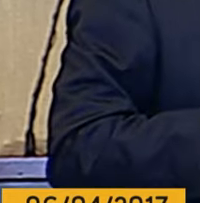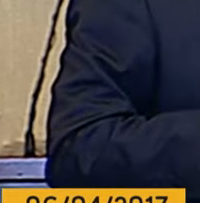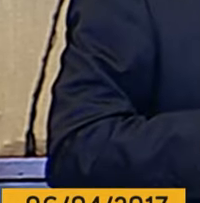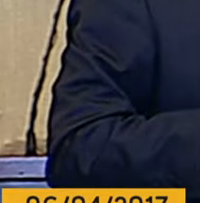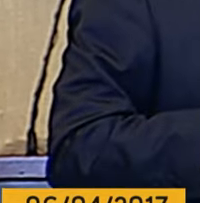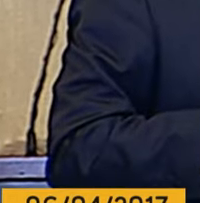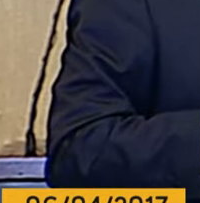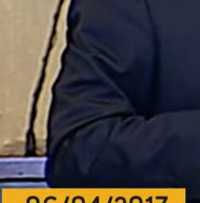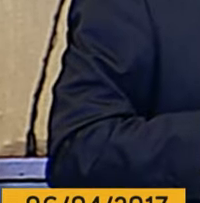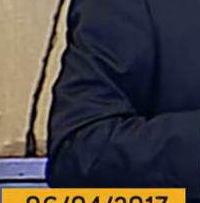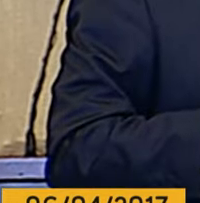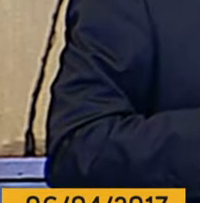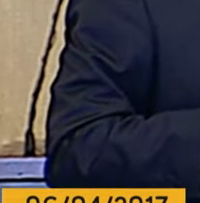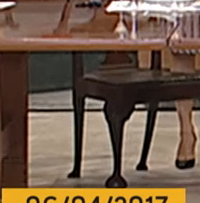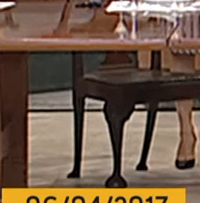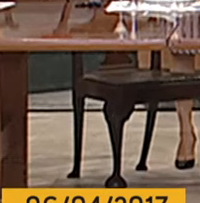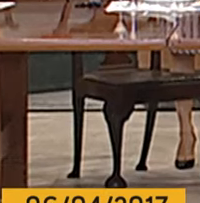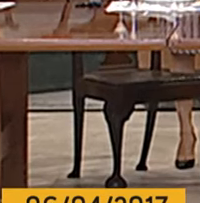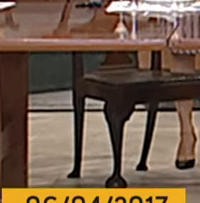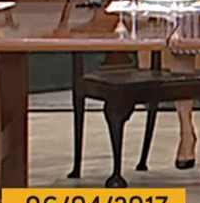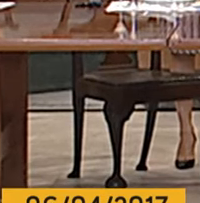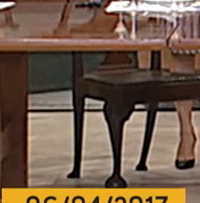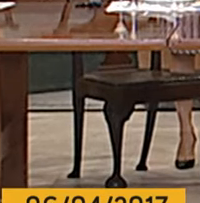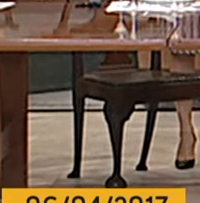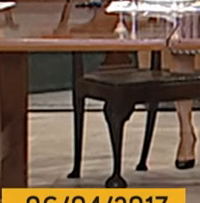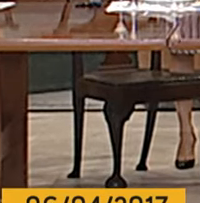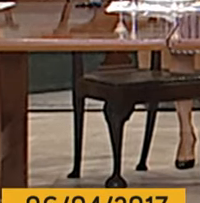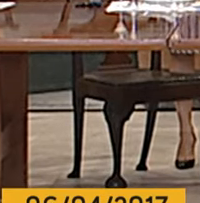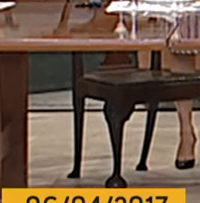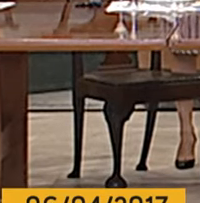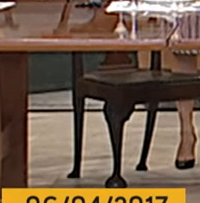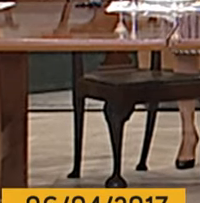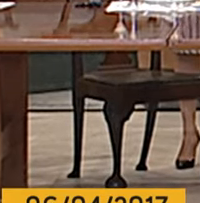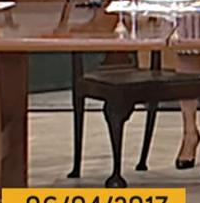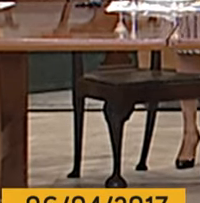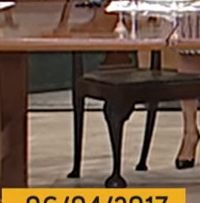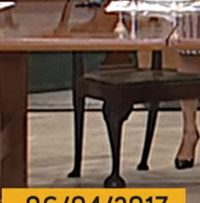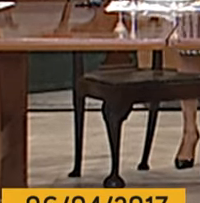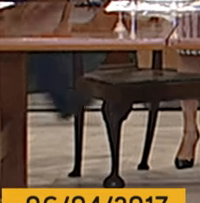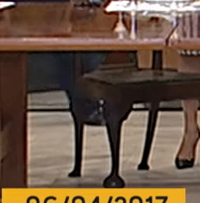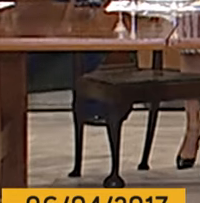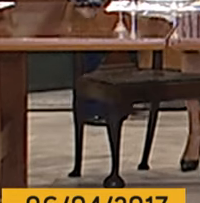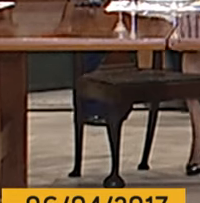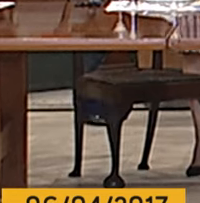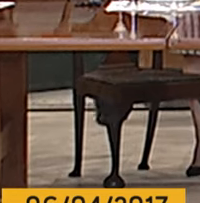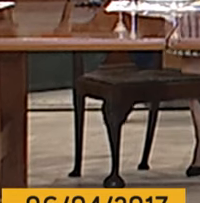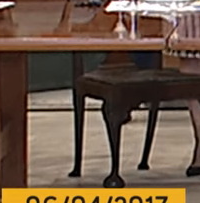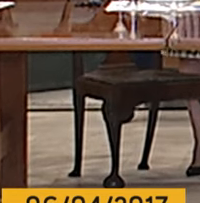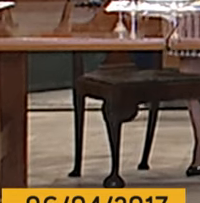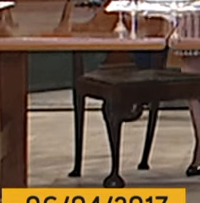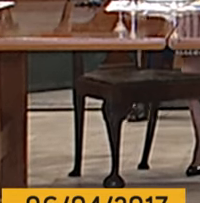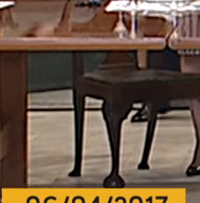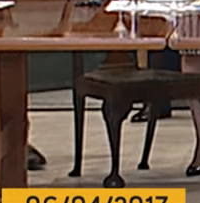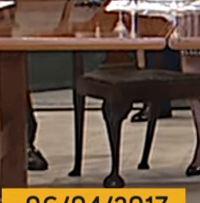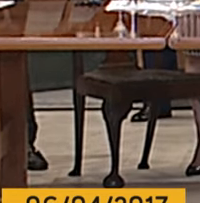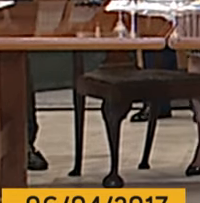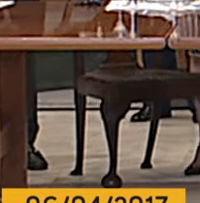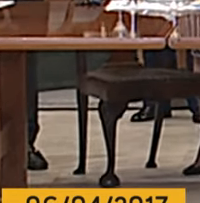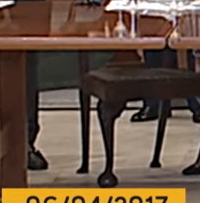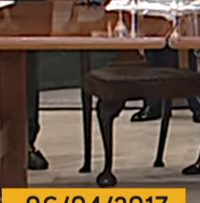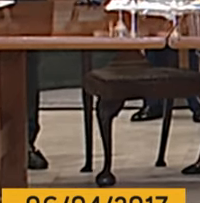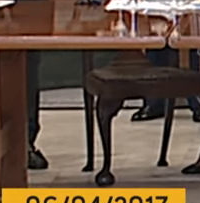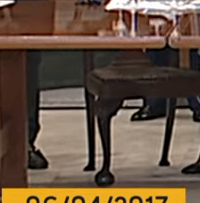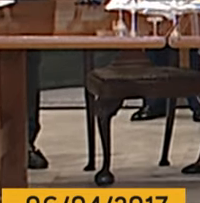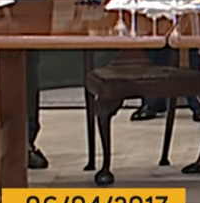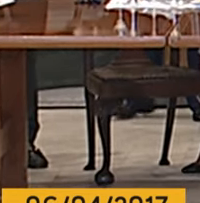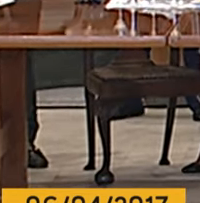Esse almoço que está sendo realizado em homenagem ao rei e à rainha da Suécia. O presidente Michel Temer acabou de